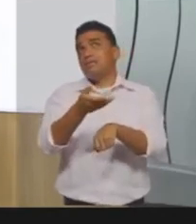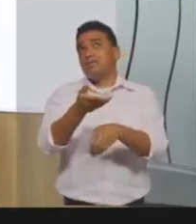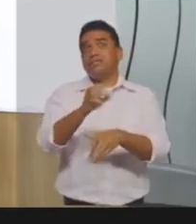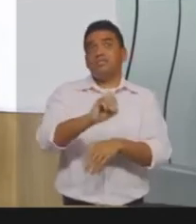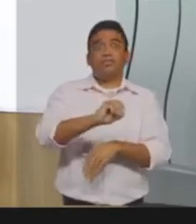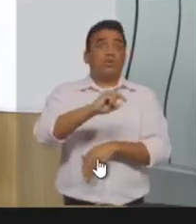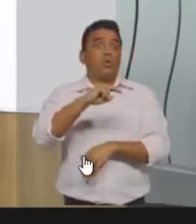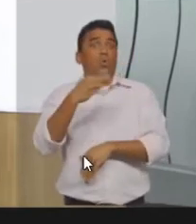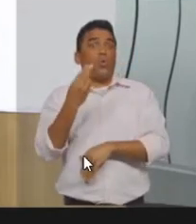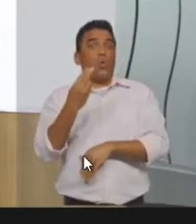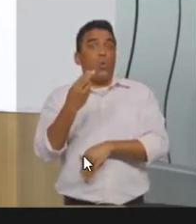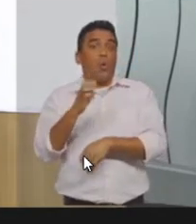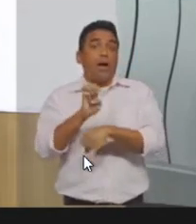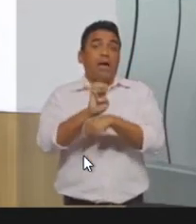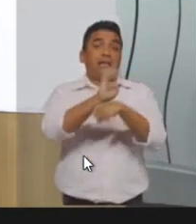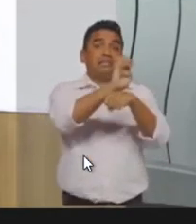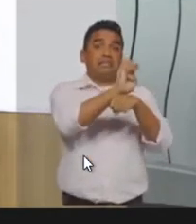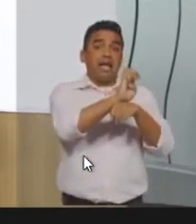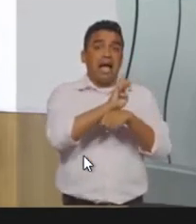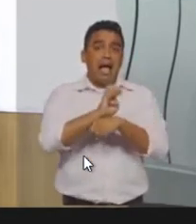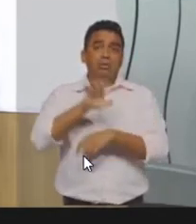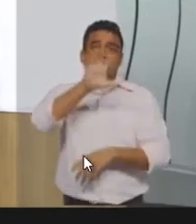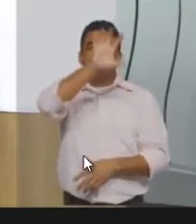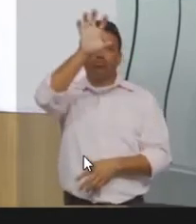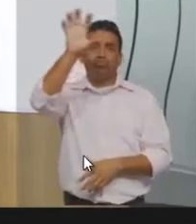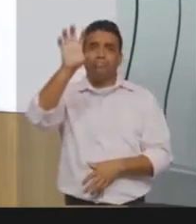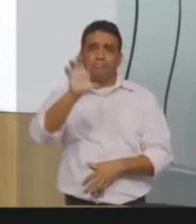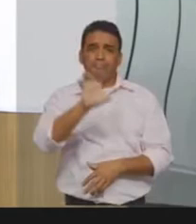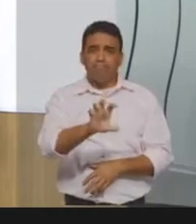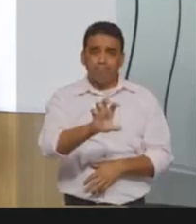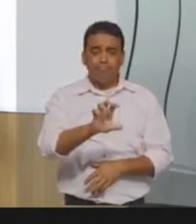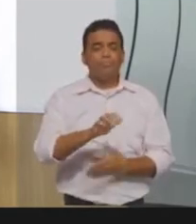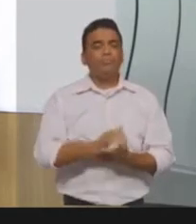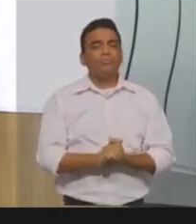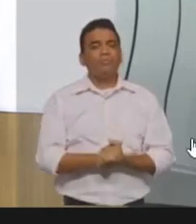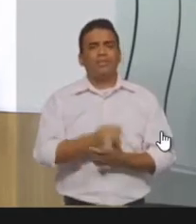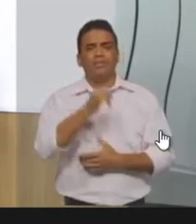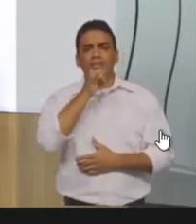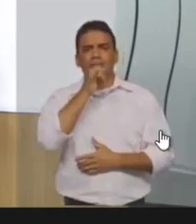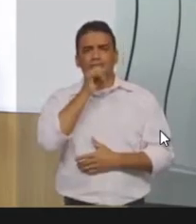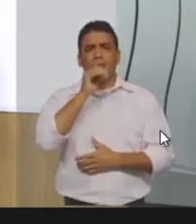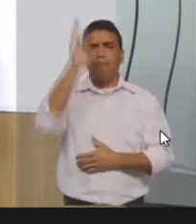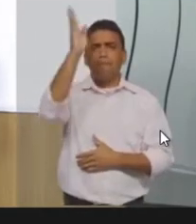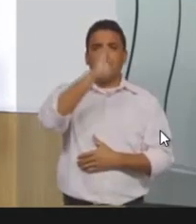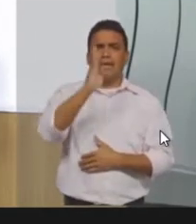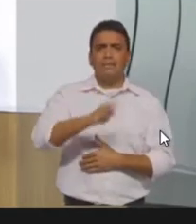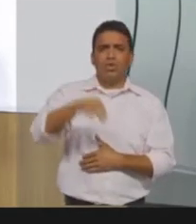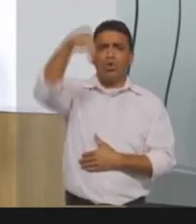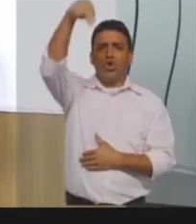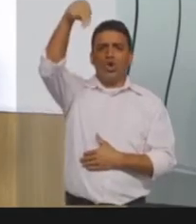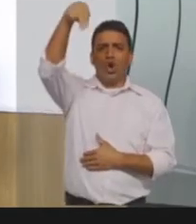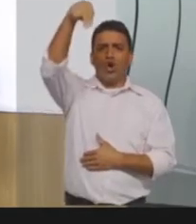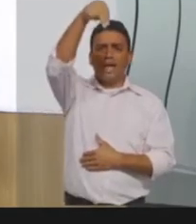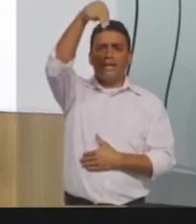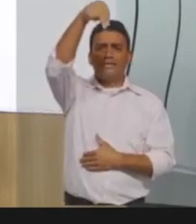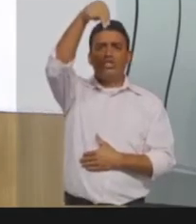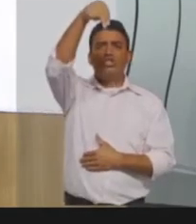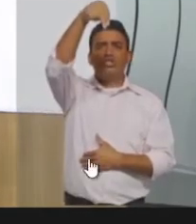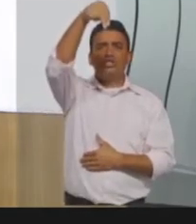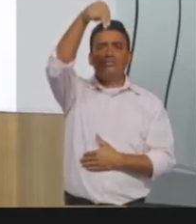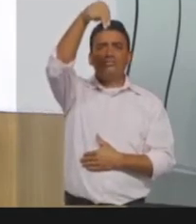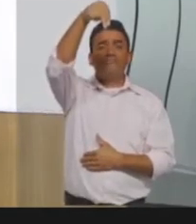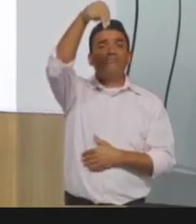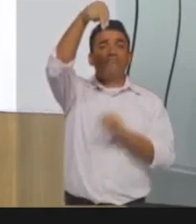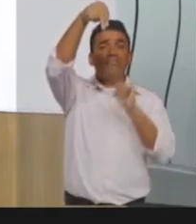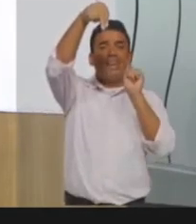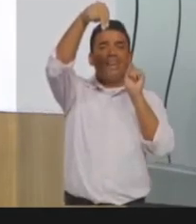pelo menos de um estado. Então, quando eu falo assim, olha, a região nordeste do Brasil, tem uma parte da região nordeste que tem um